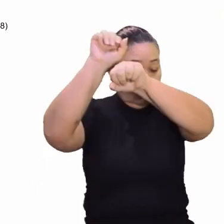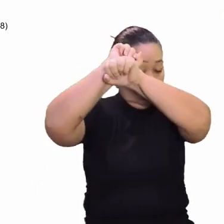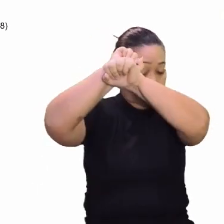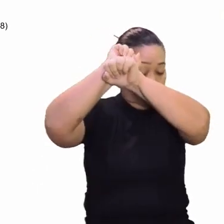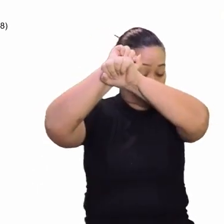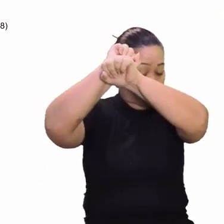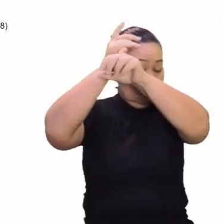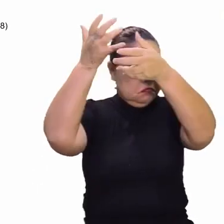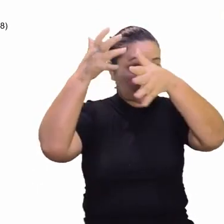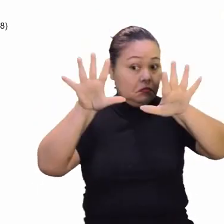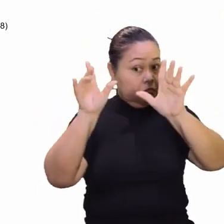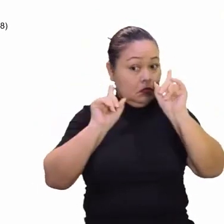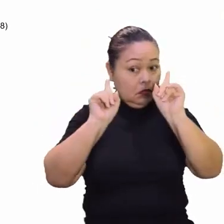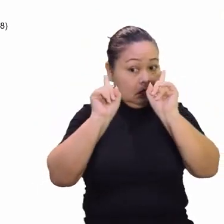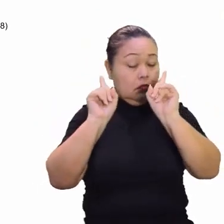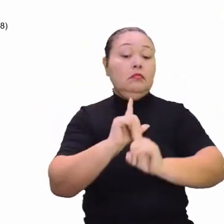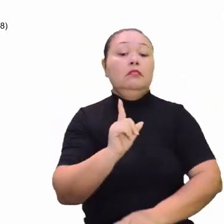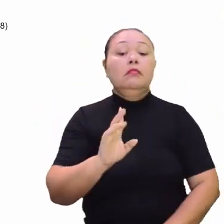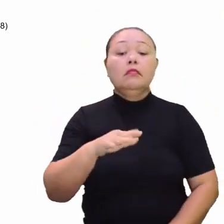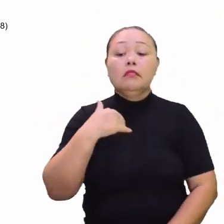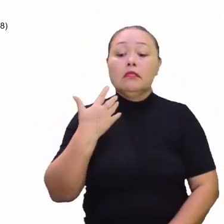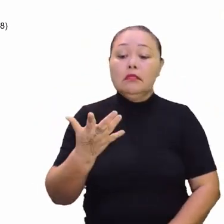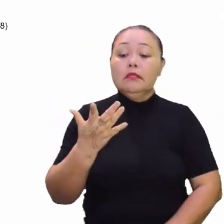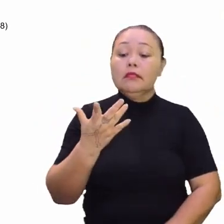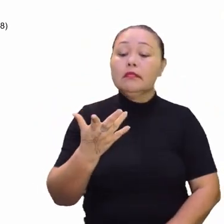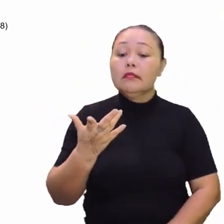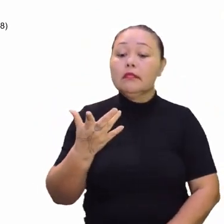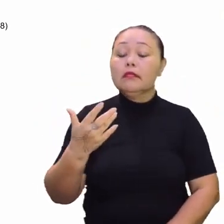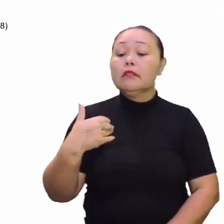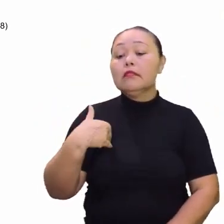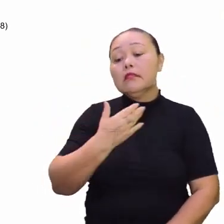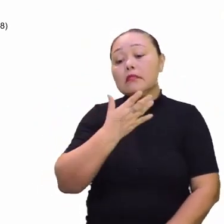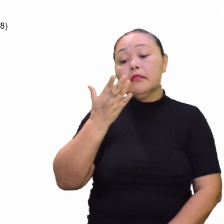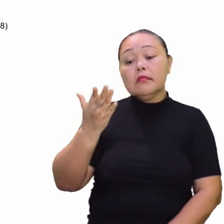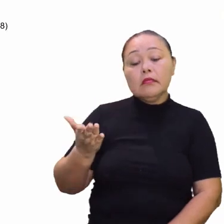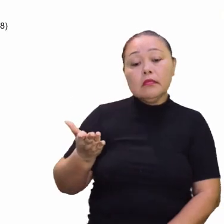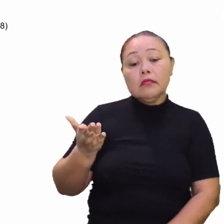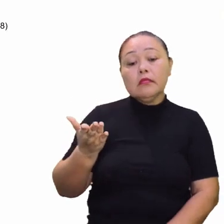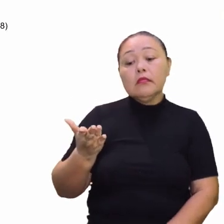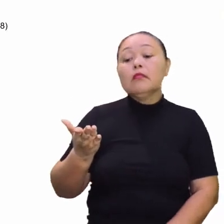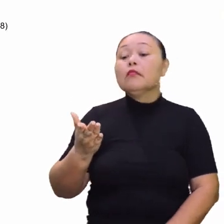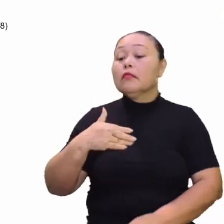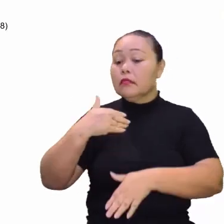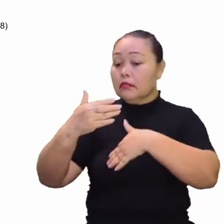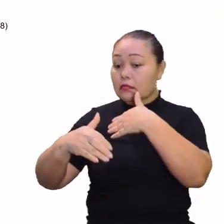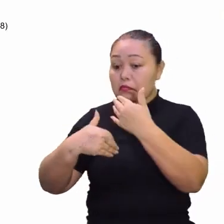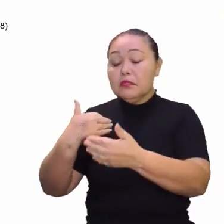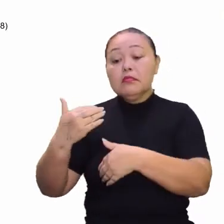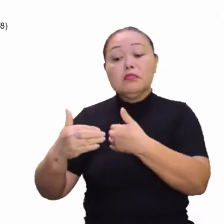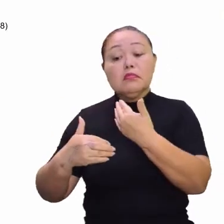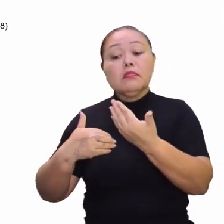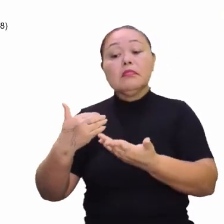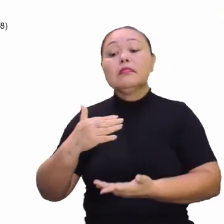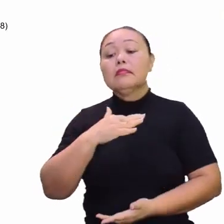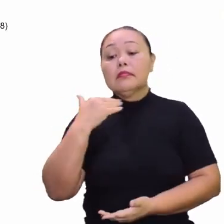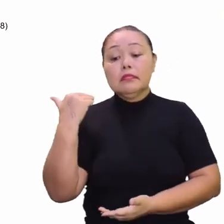escravizar. Exatamente. Então, eles eram fadados à sua morte, né?